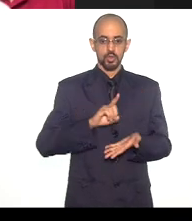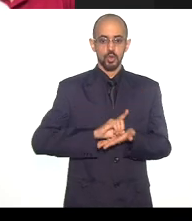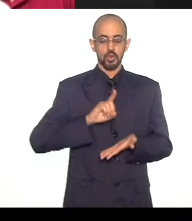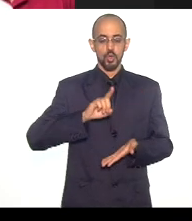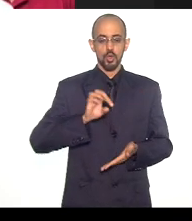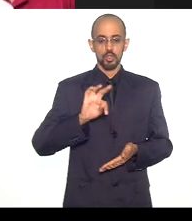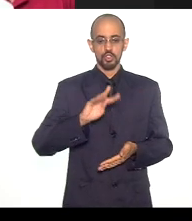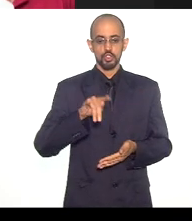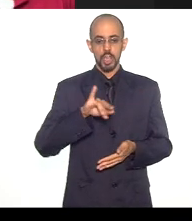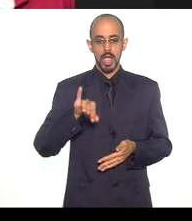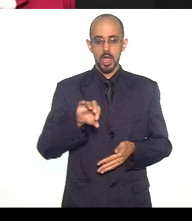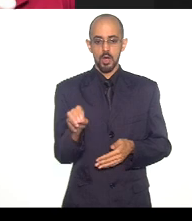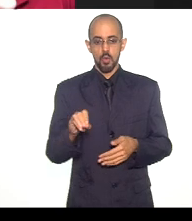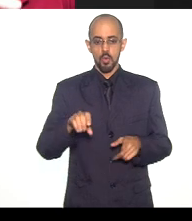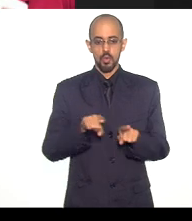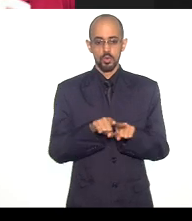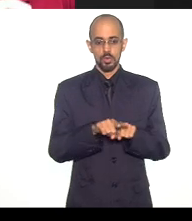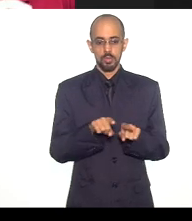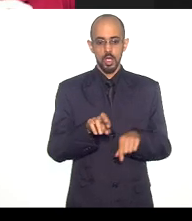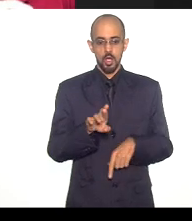Rubens Cerqueiras.